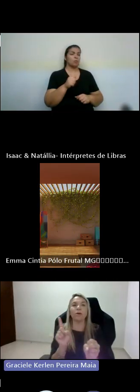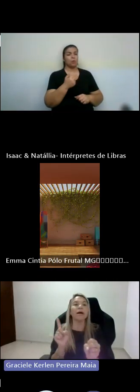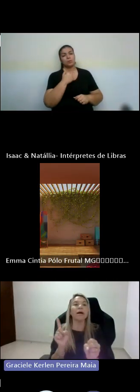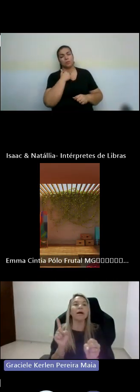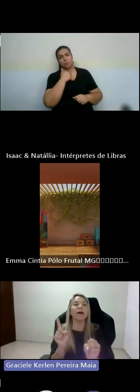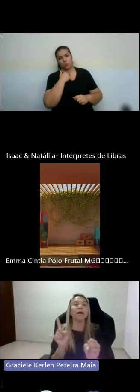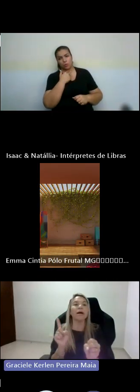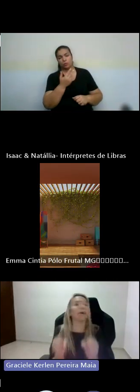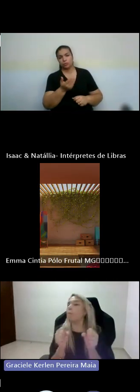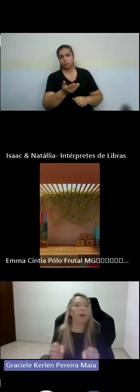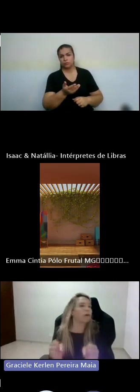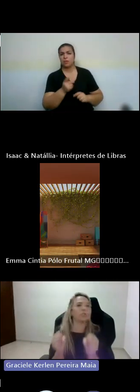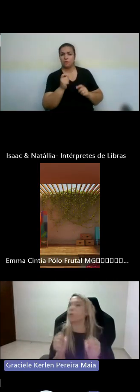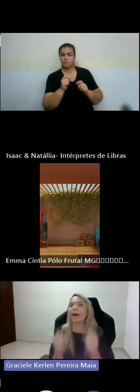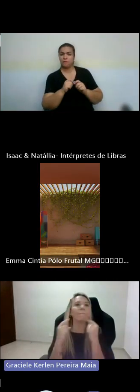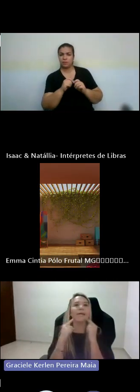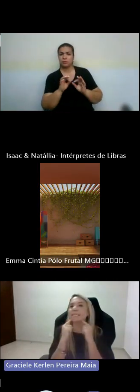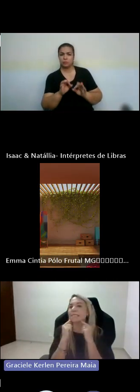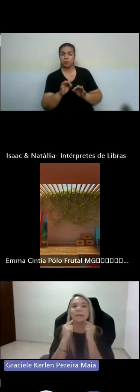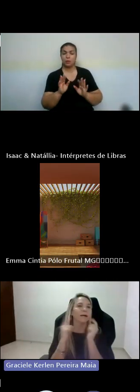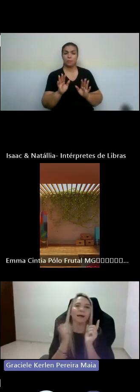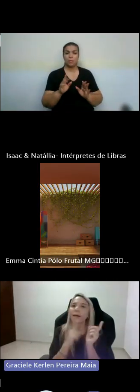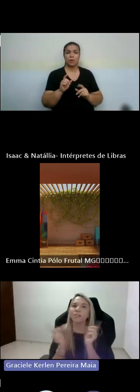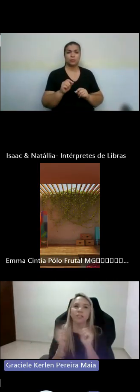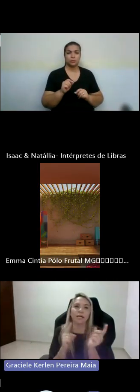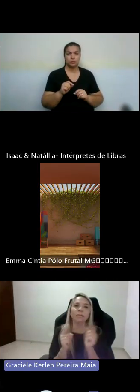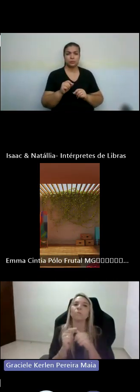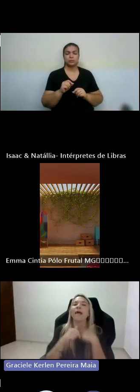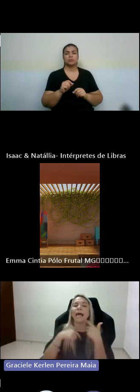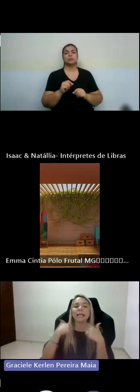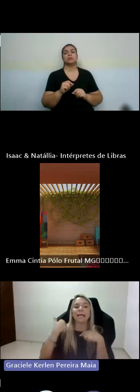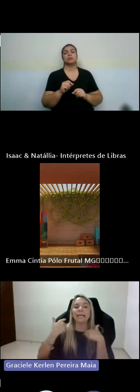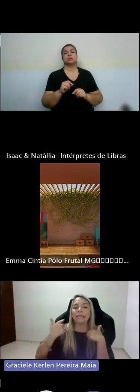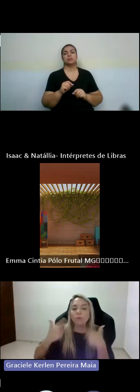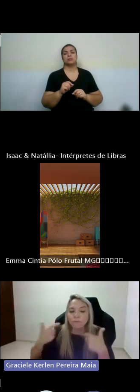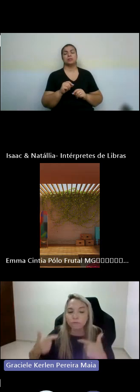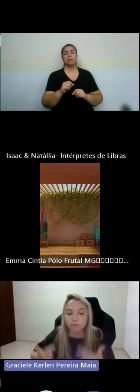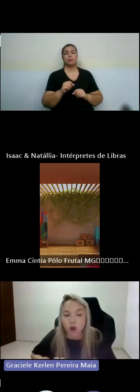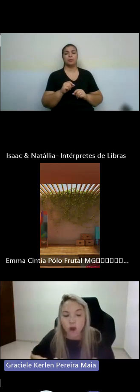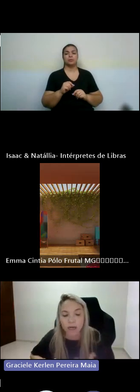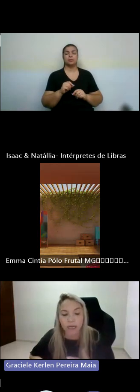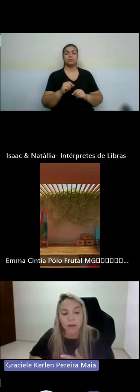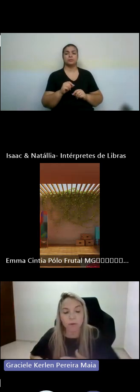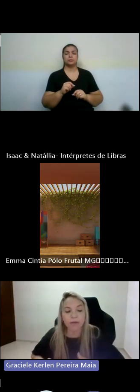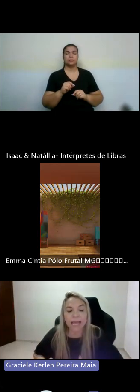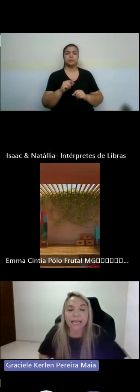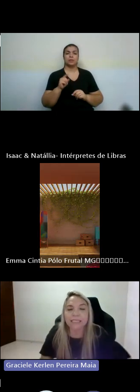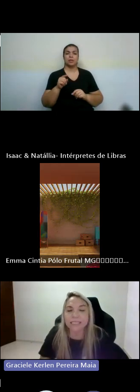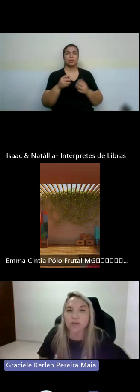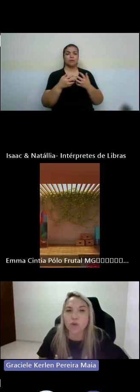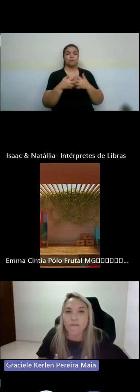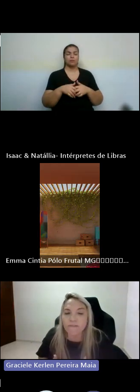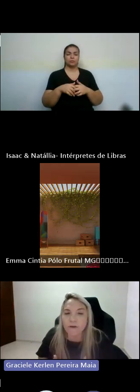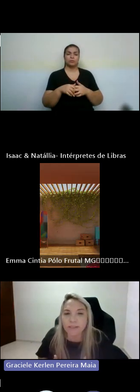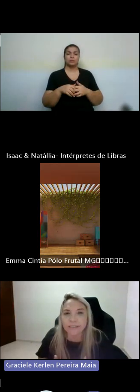Pode não. Mas esse não pode com a cabeça girando, ele não funciona porque ele